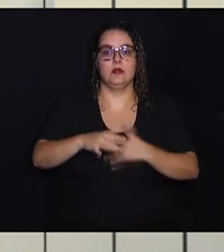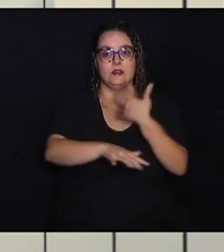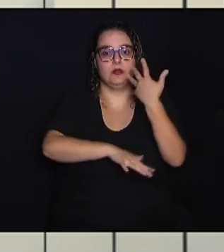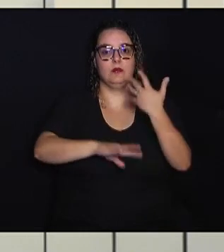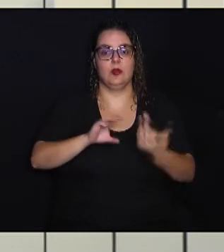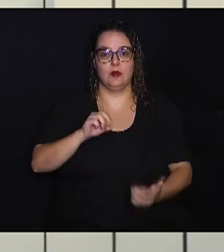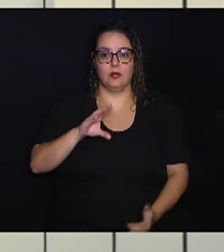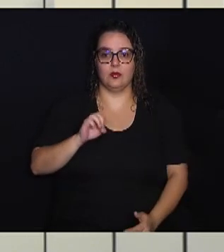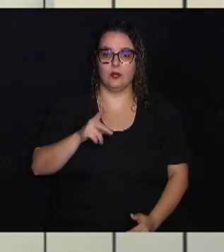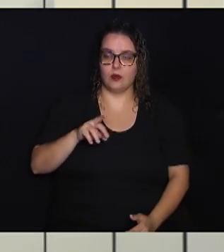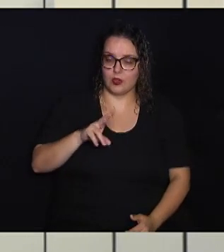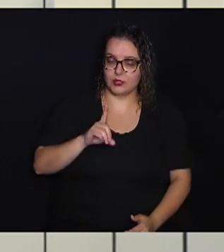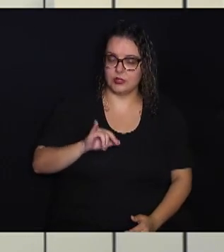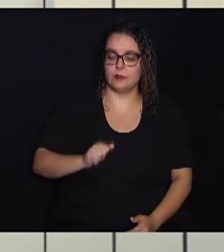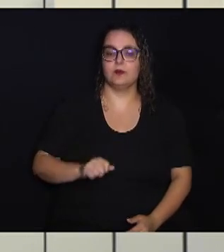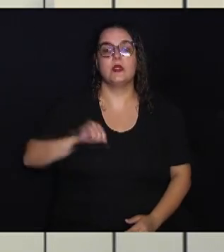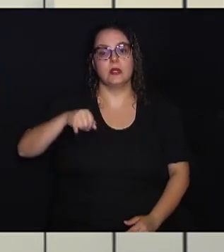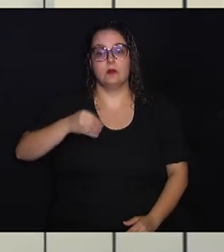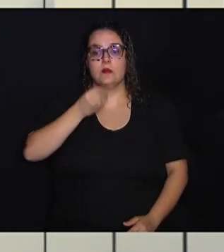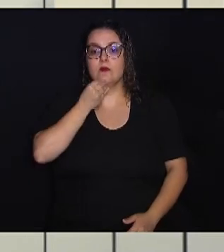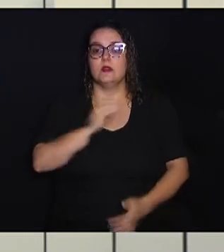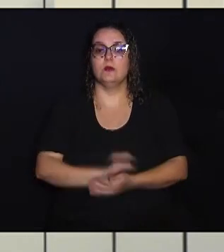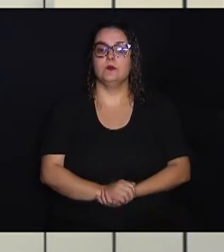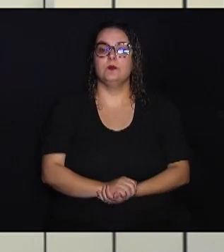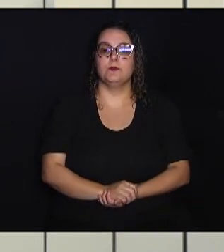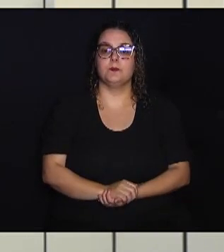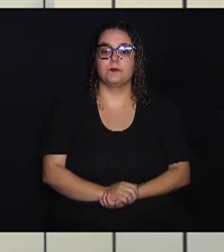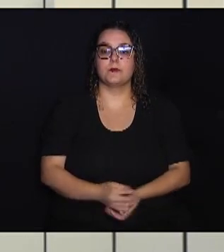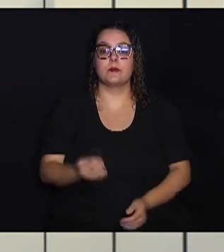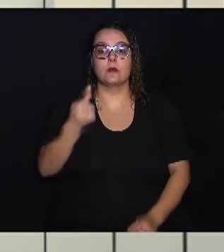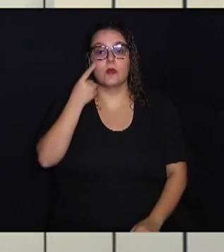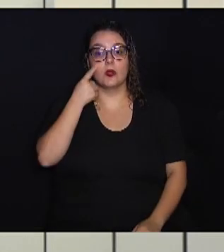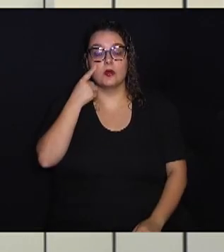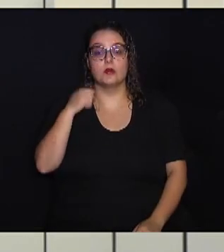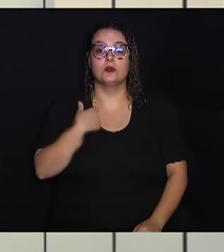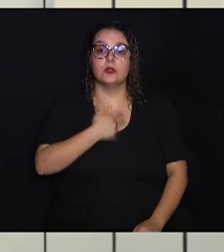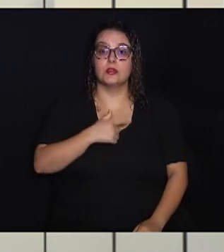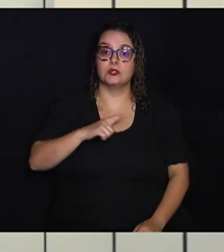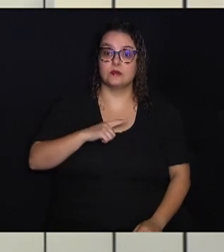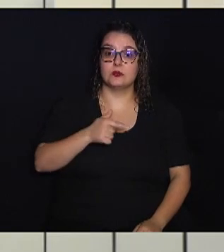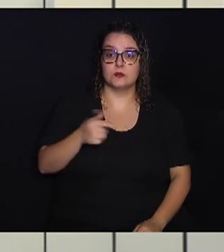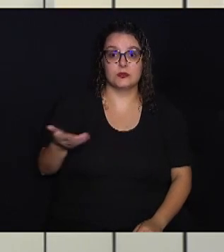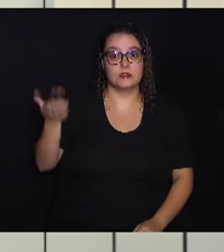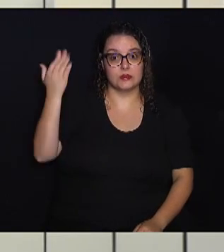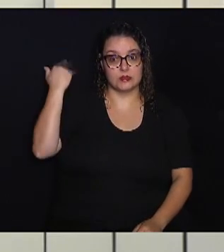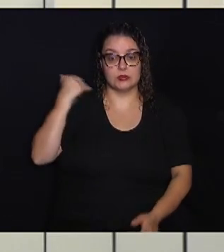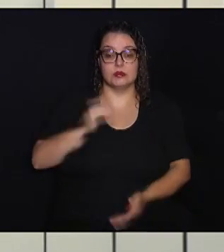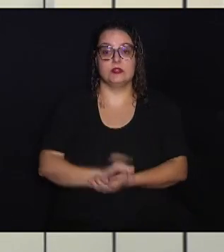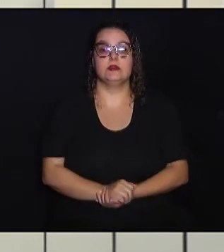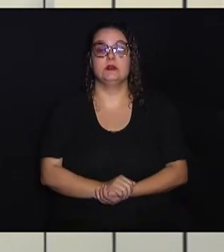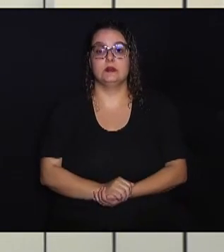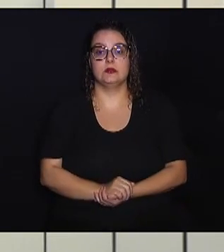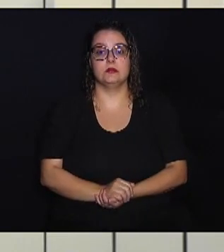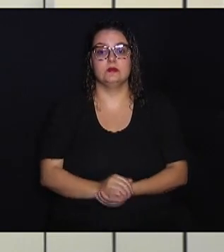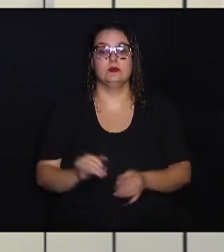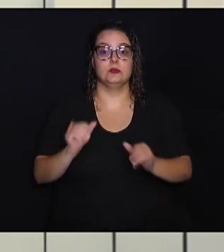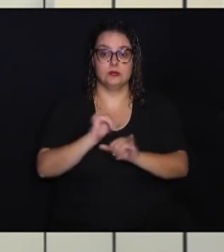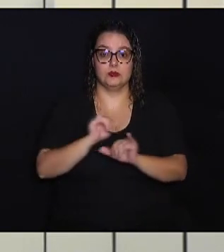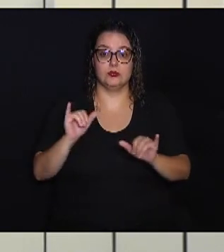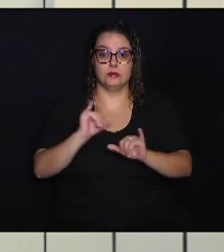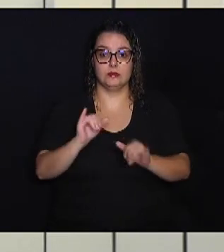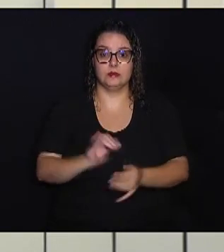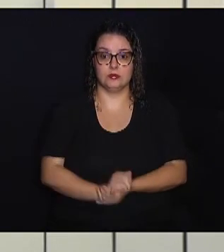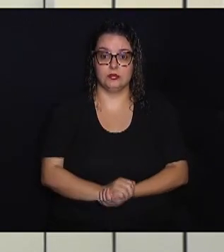Concórdia. Então, aproveite. Olha só, a gente teve aí semana passada a notícia da questão